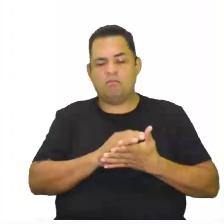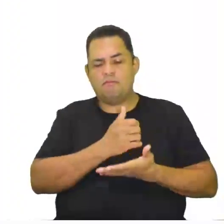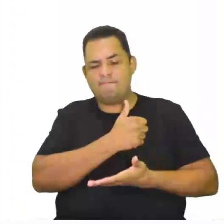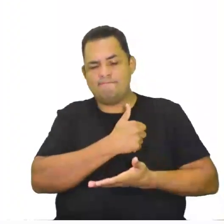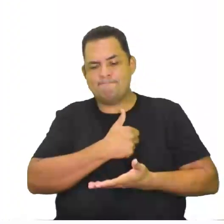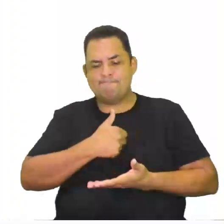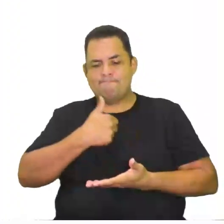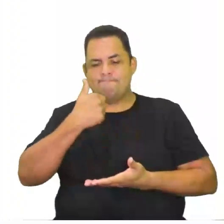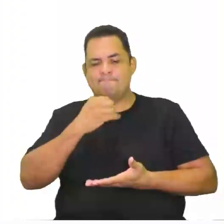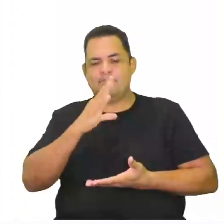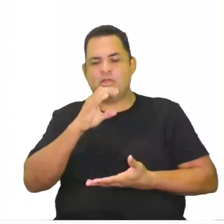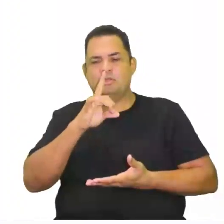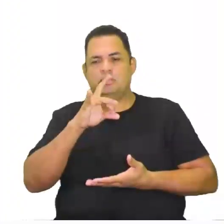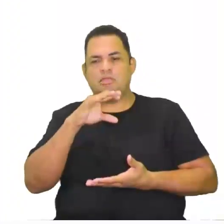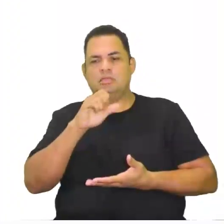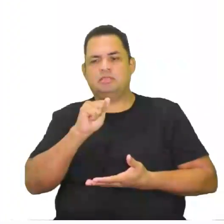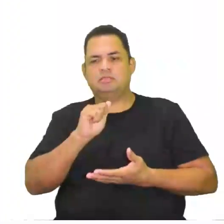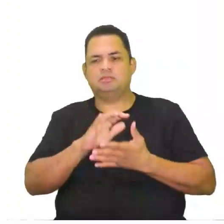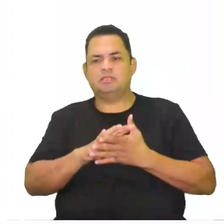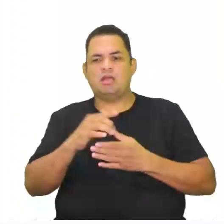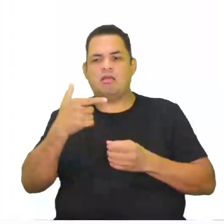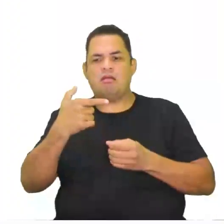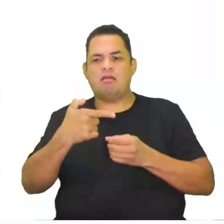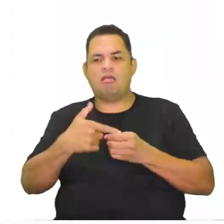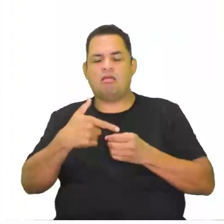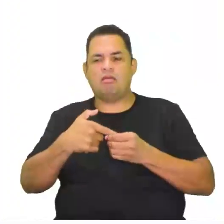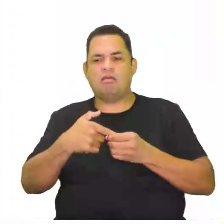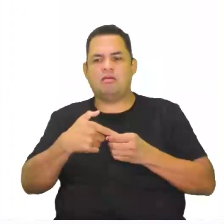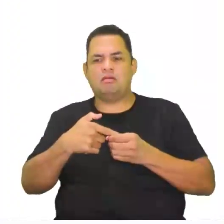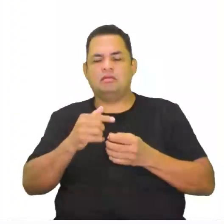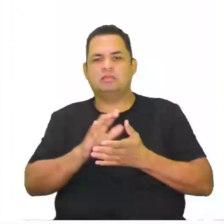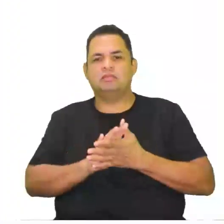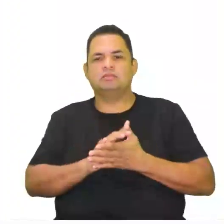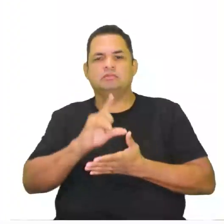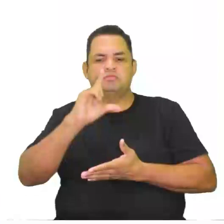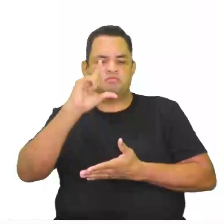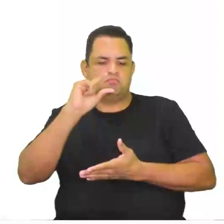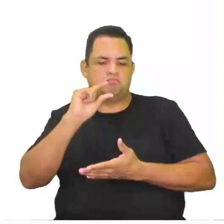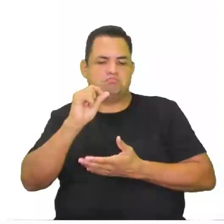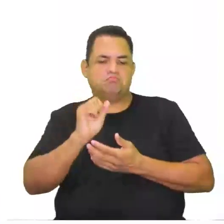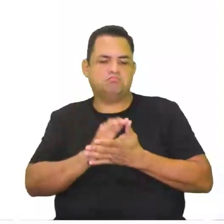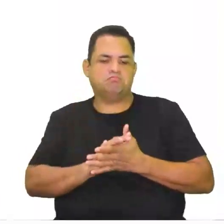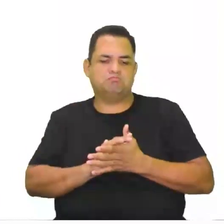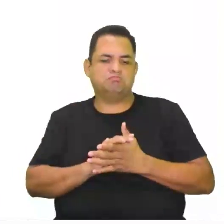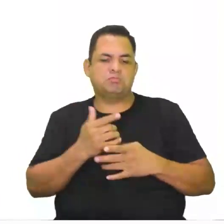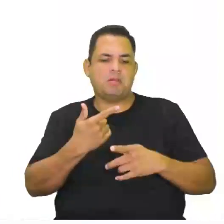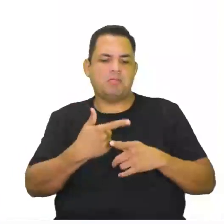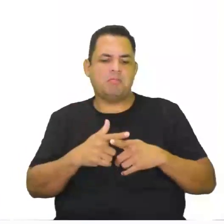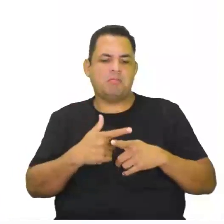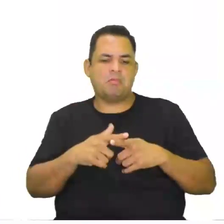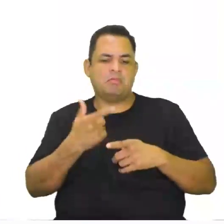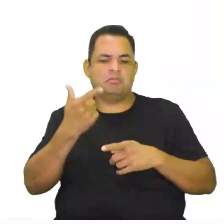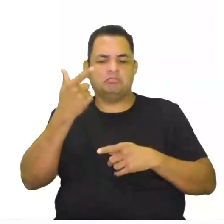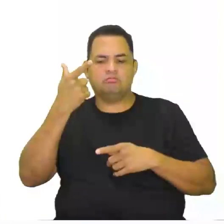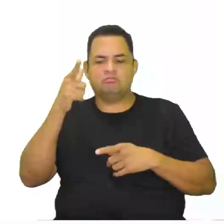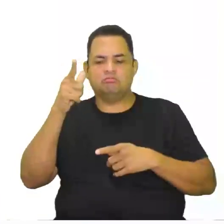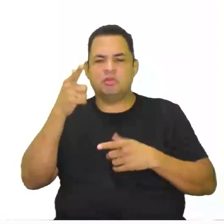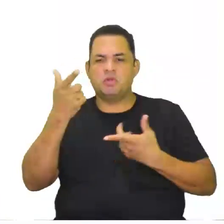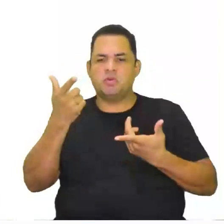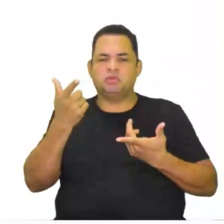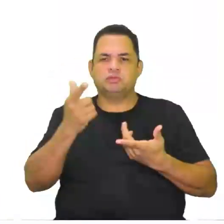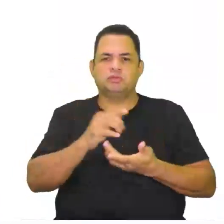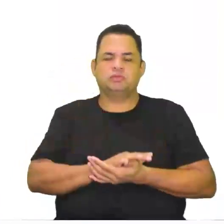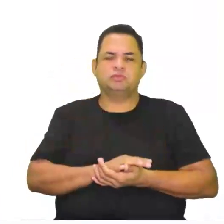aumentar a octanagem da gasolina, ele tem que vir com o menor possível de prejuízo em outros